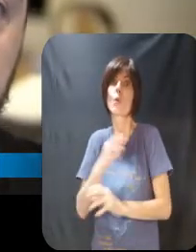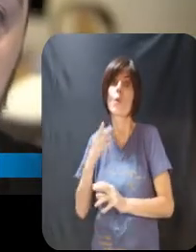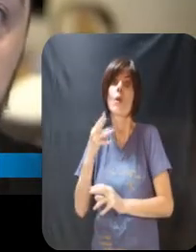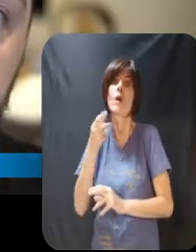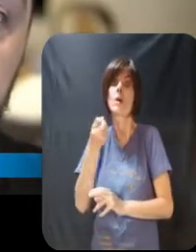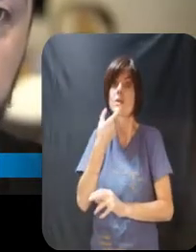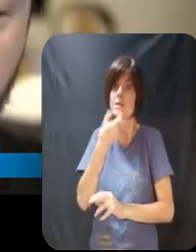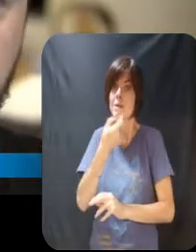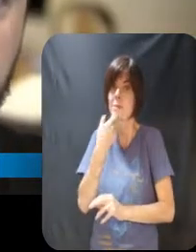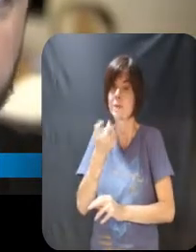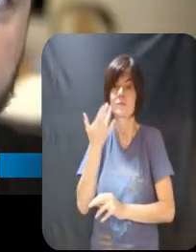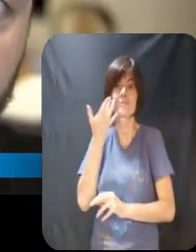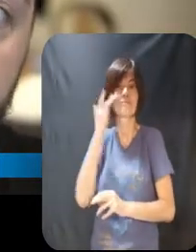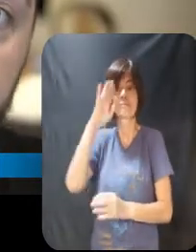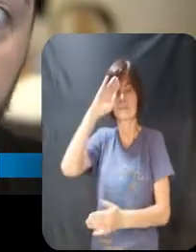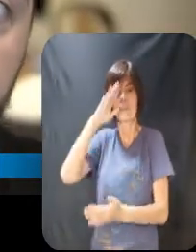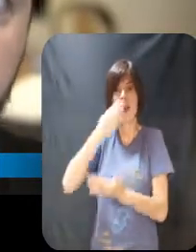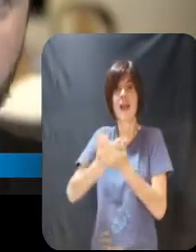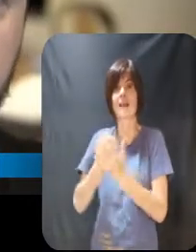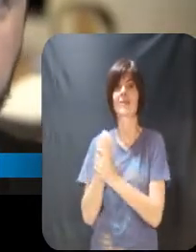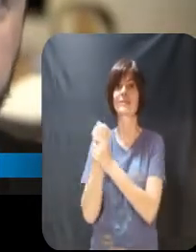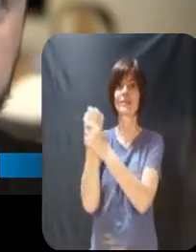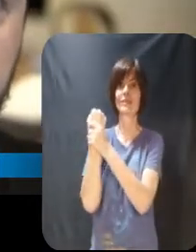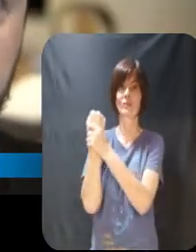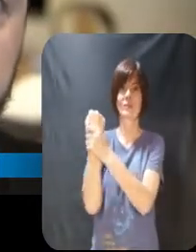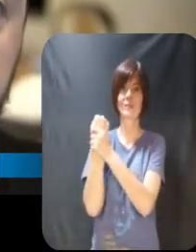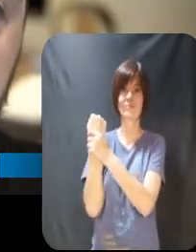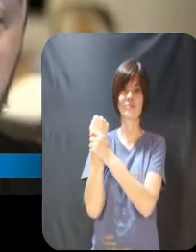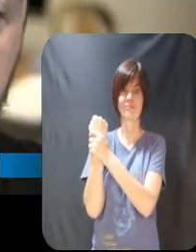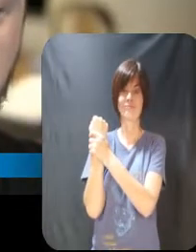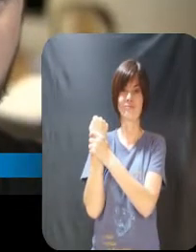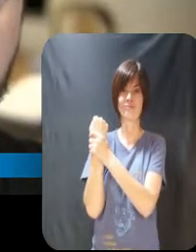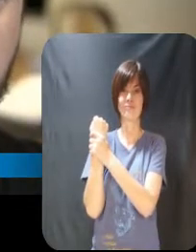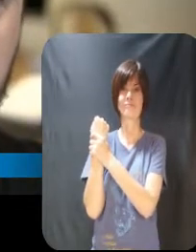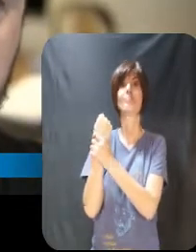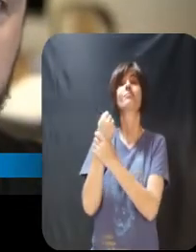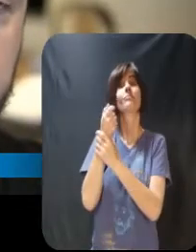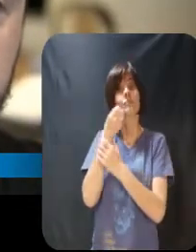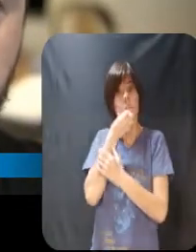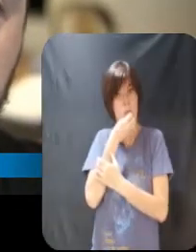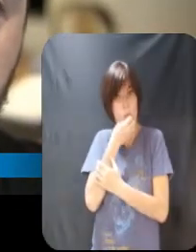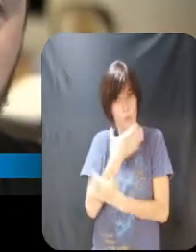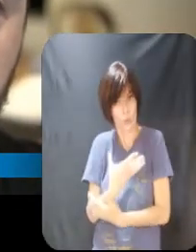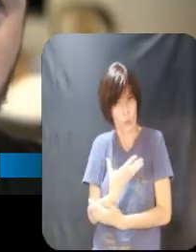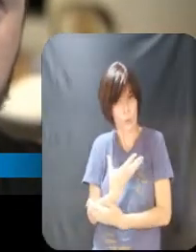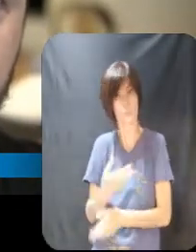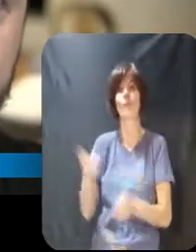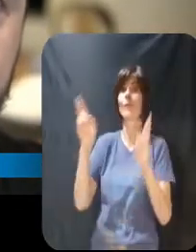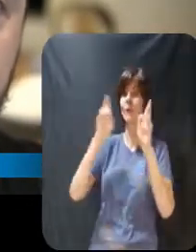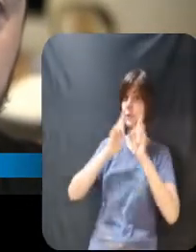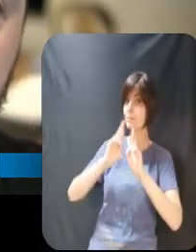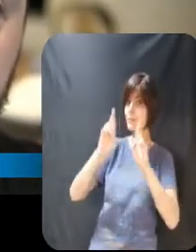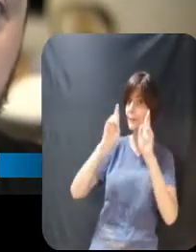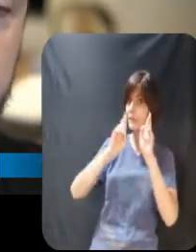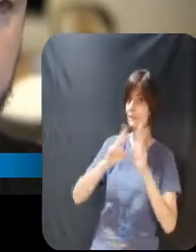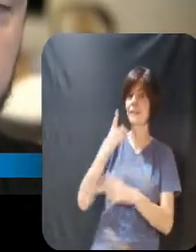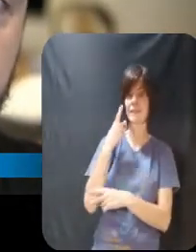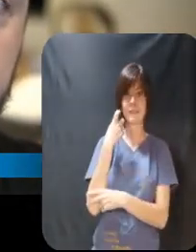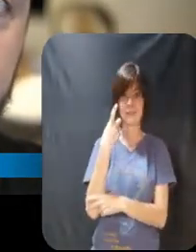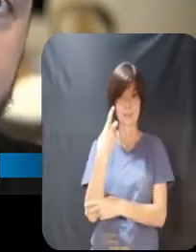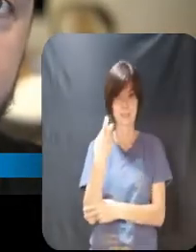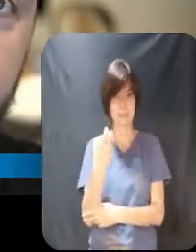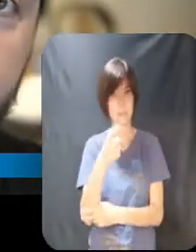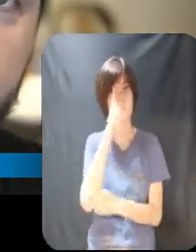extrapolar isso para todo mundo. Então é promissor, promete ser interessante. Muitos hospitais agora vão começar a fazer testes com isso, assim